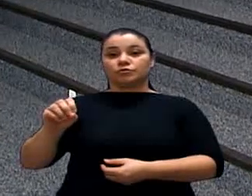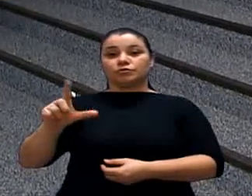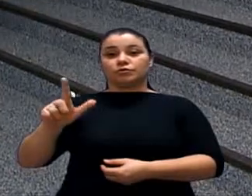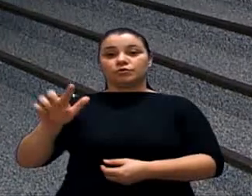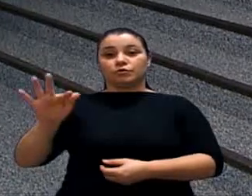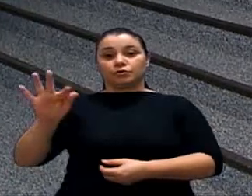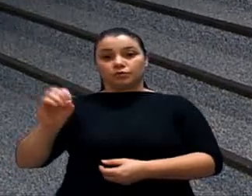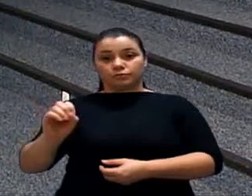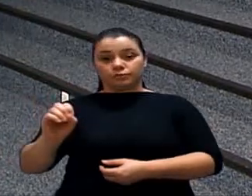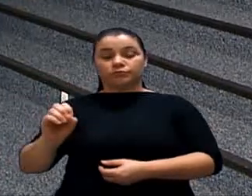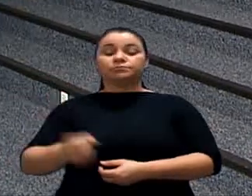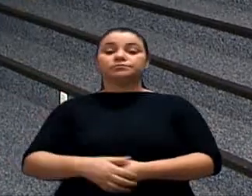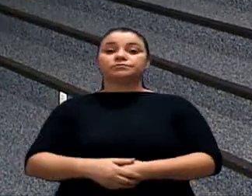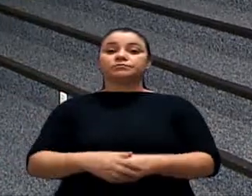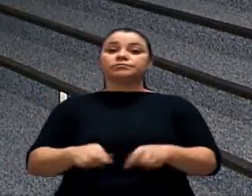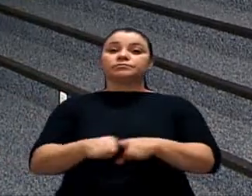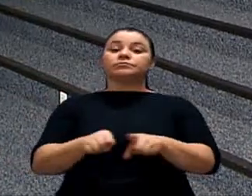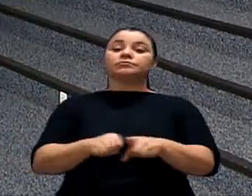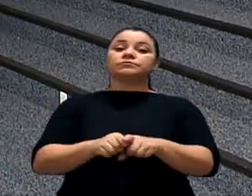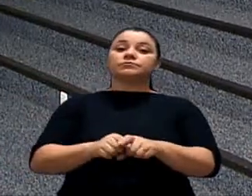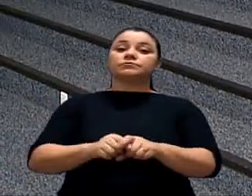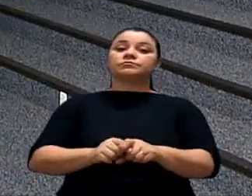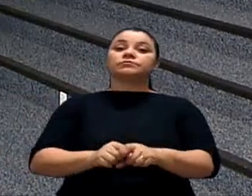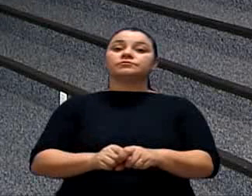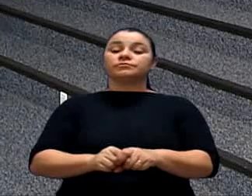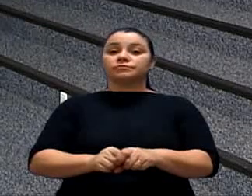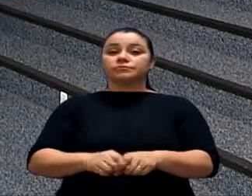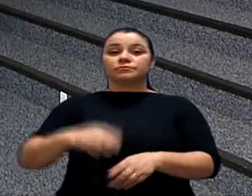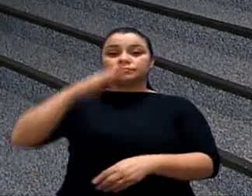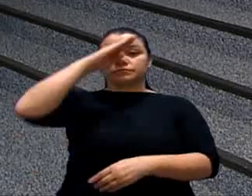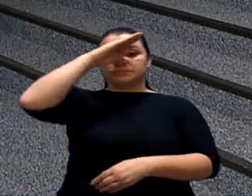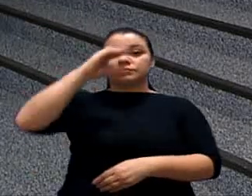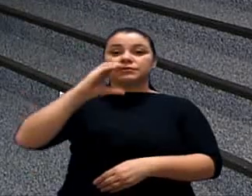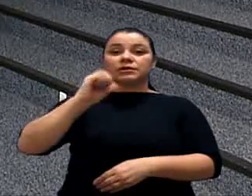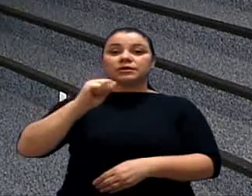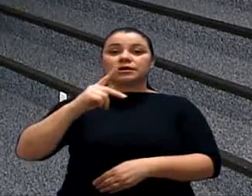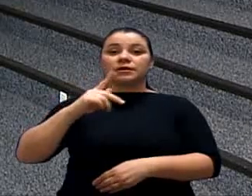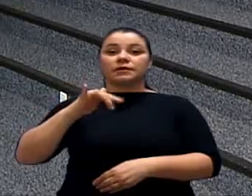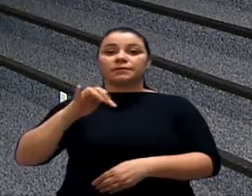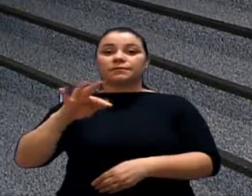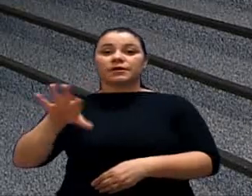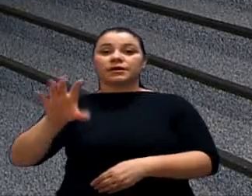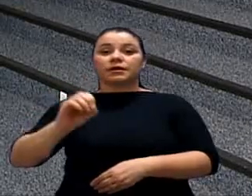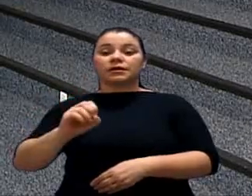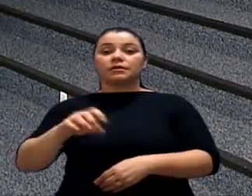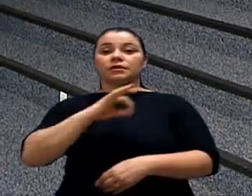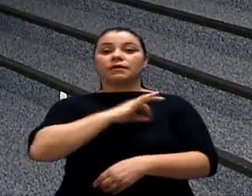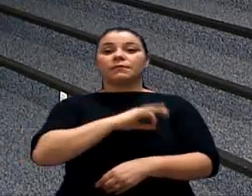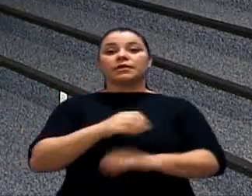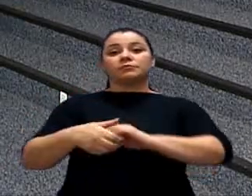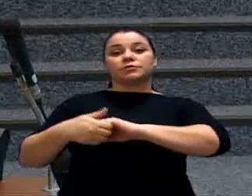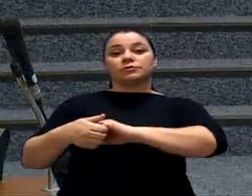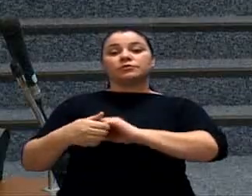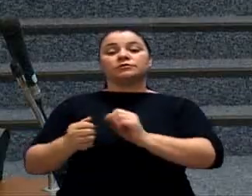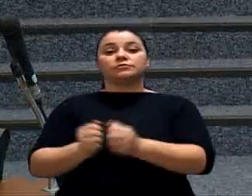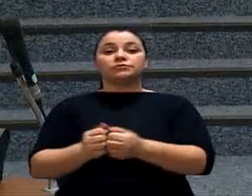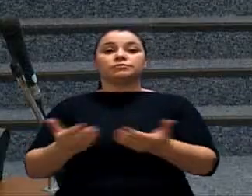Justo. Temos também o capitão Wei, da Polícia Militar, participando desta homenagem.